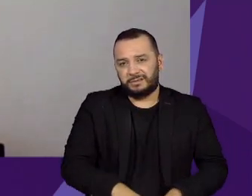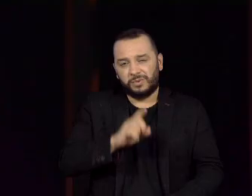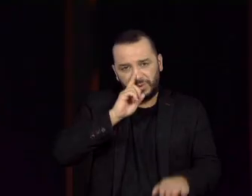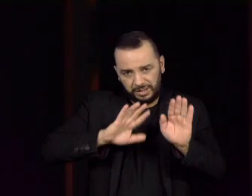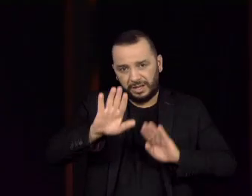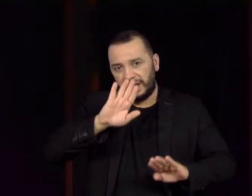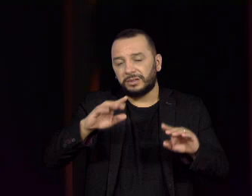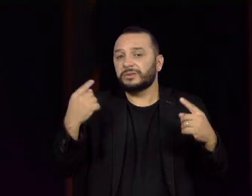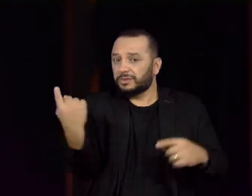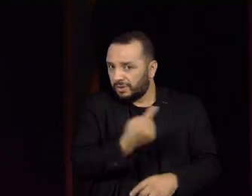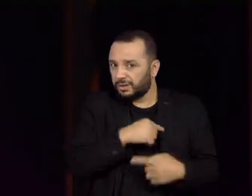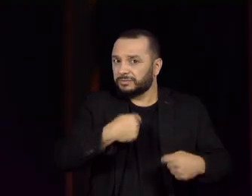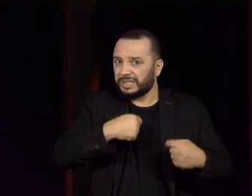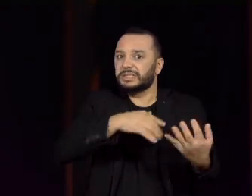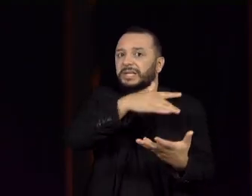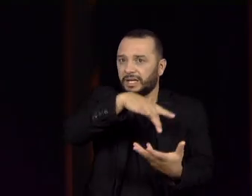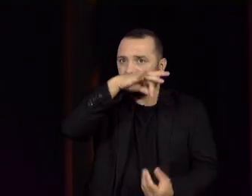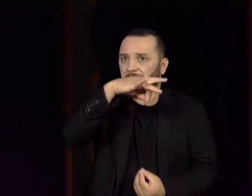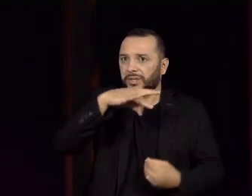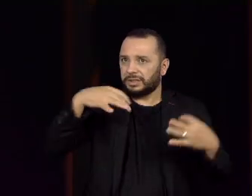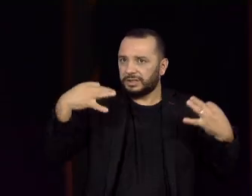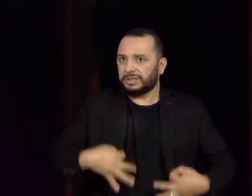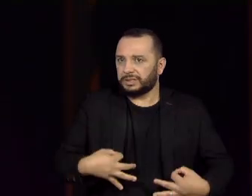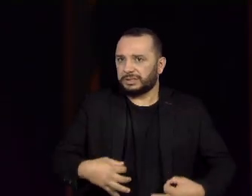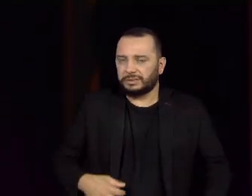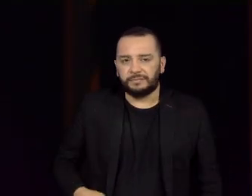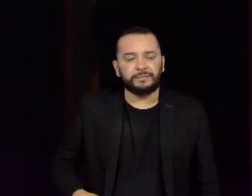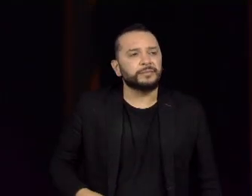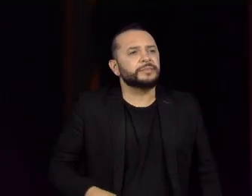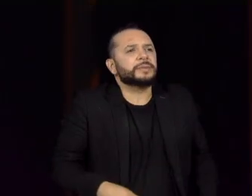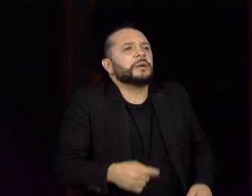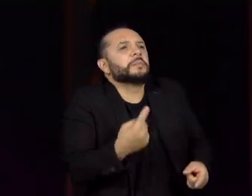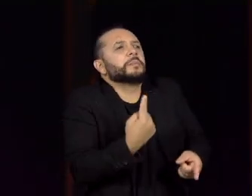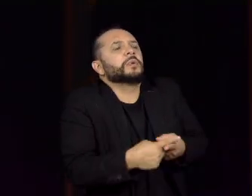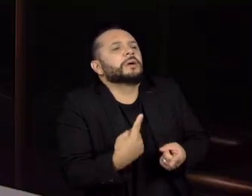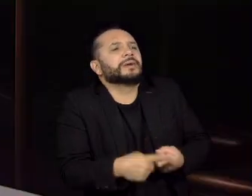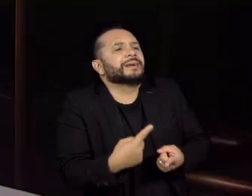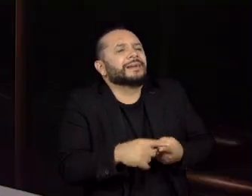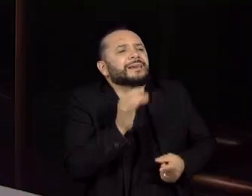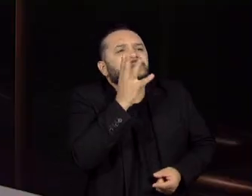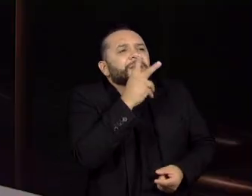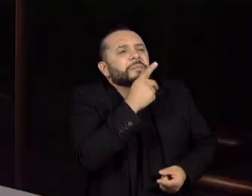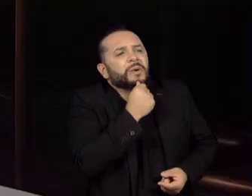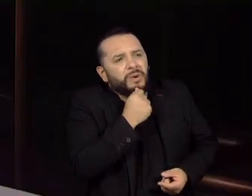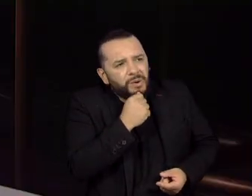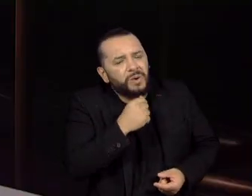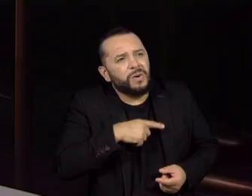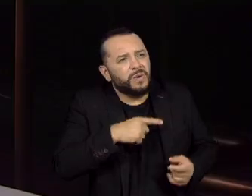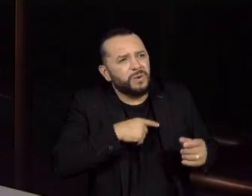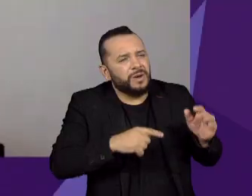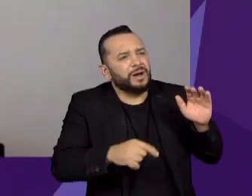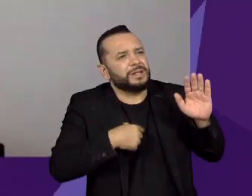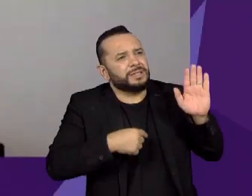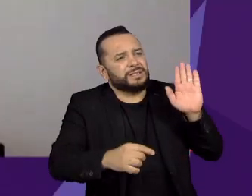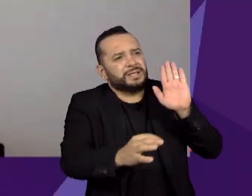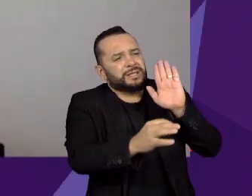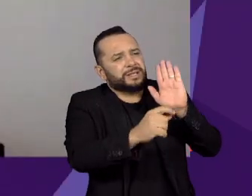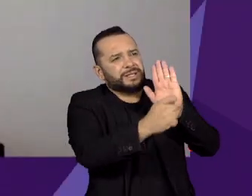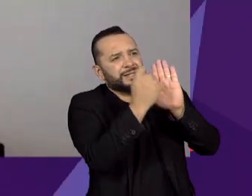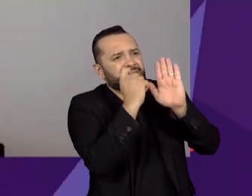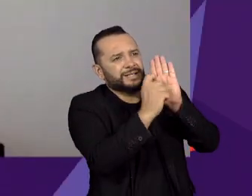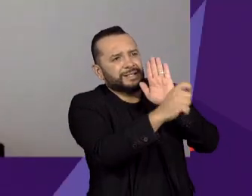Eu só tenho dúvida de uma coisa desse manifesto, Mandetta. Por que ele demorou tanto? Ele não demorou, ele é um